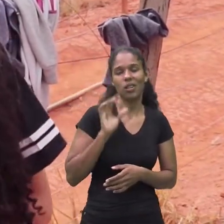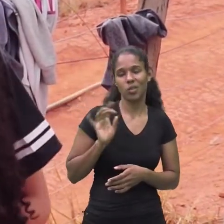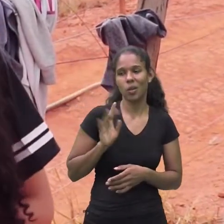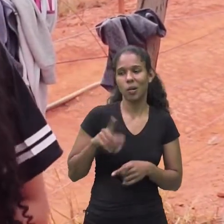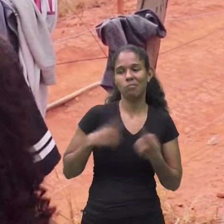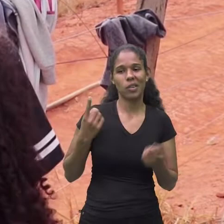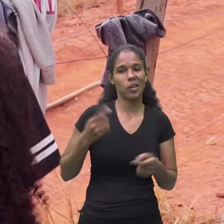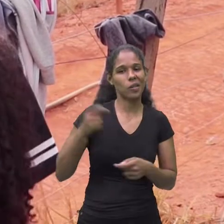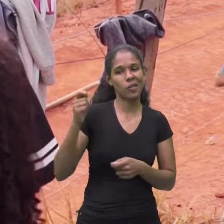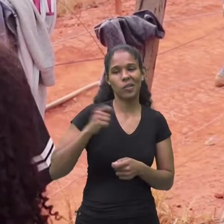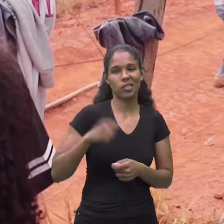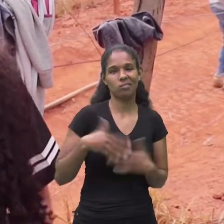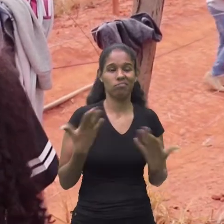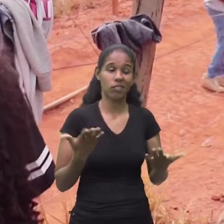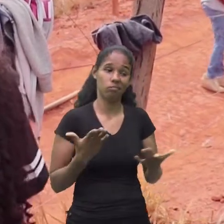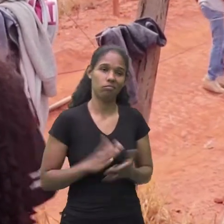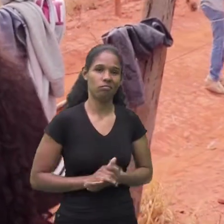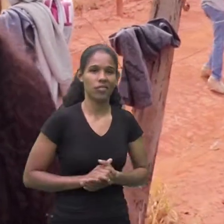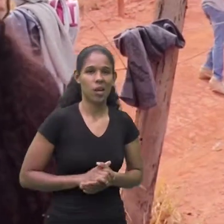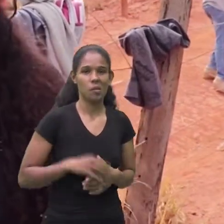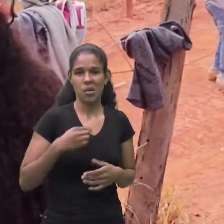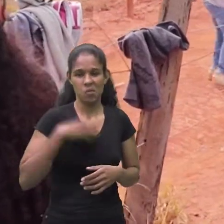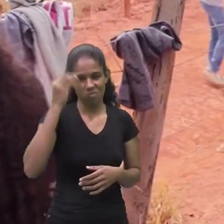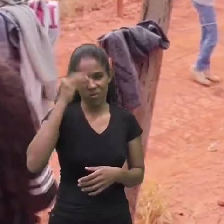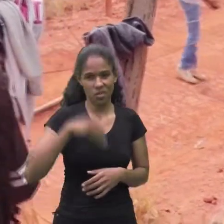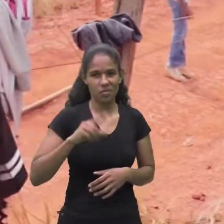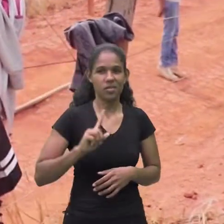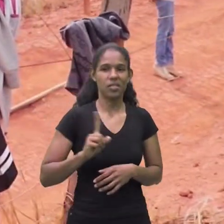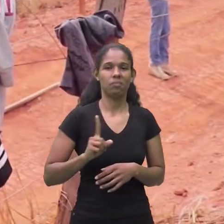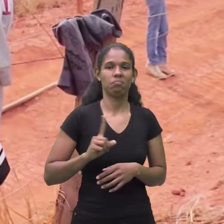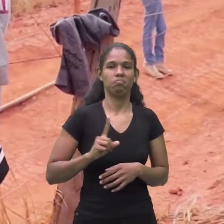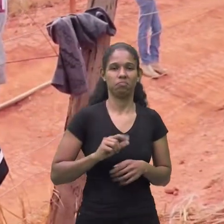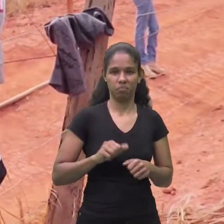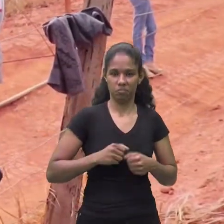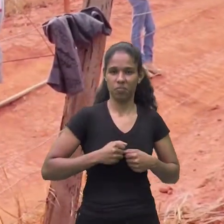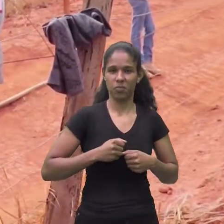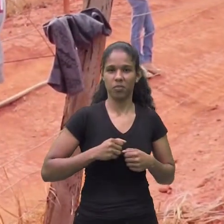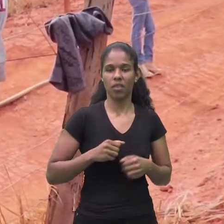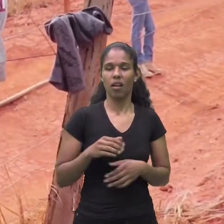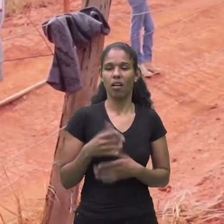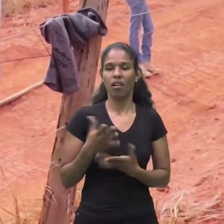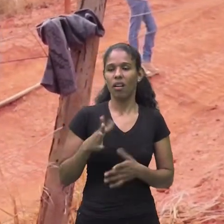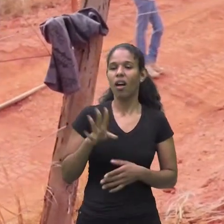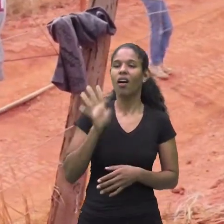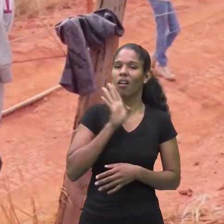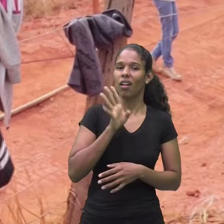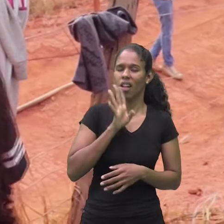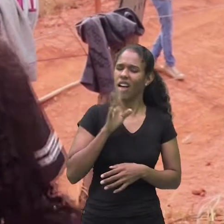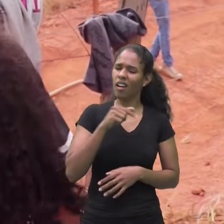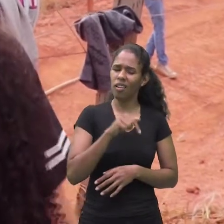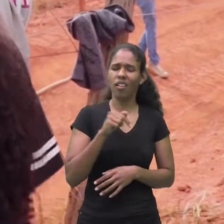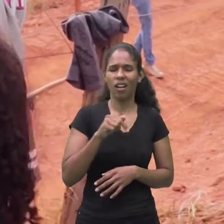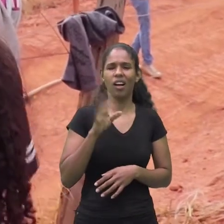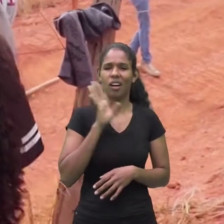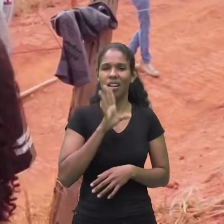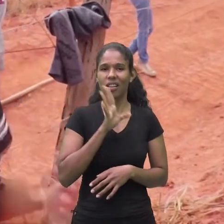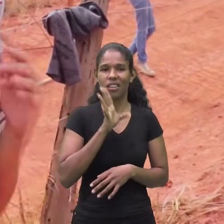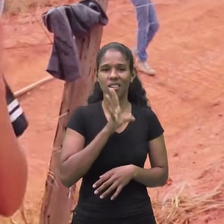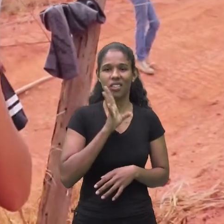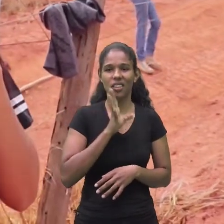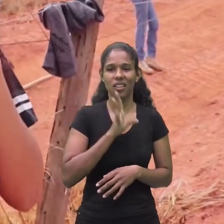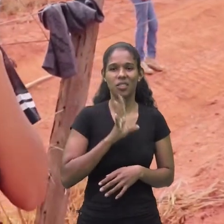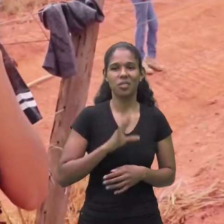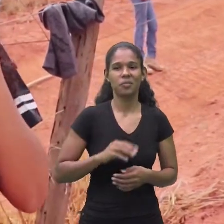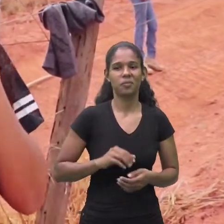A vida é assim, né? Nem sempre dá certo. Mas o que você tá achando da galera toda reunida aqui? Tá legal, tá legal. Legal? Fora de sala de aula, né? É. É